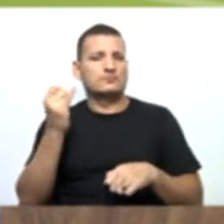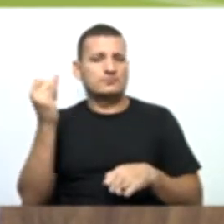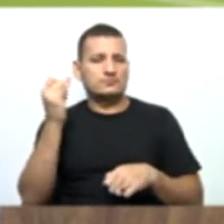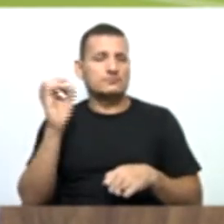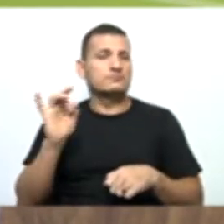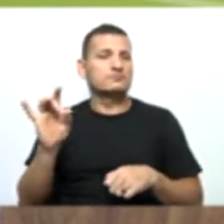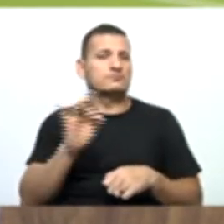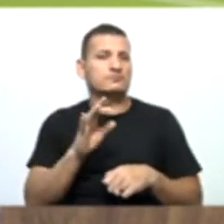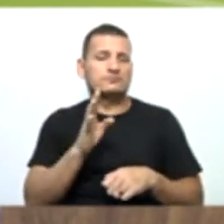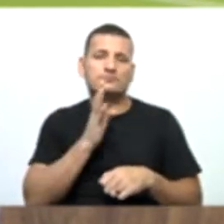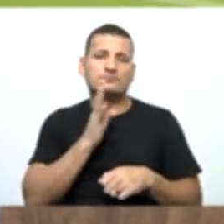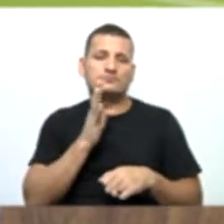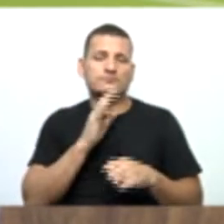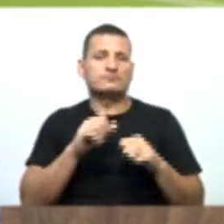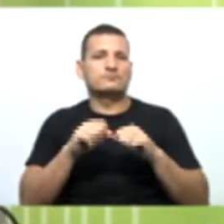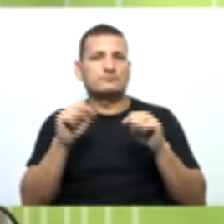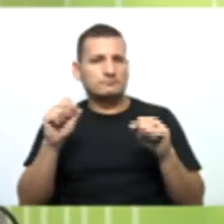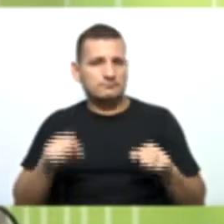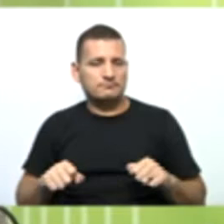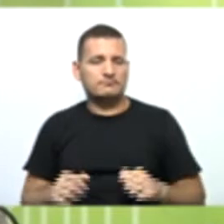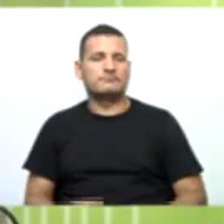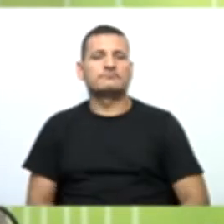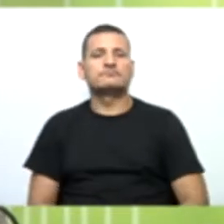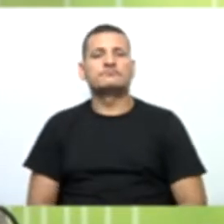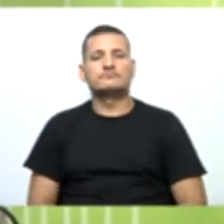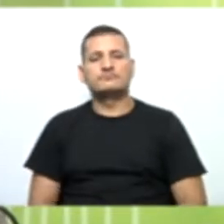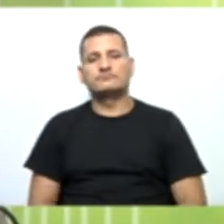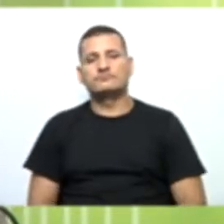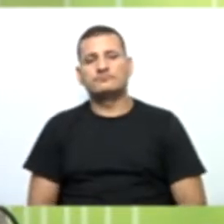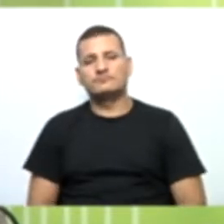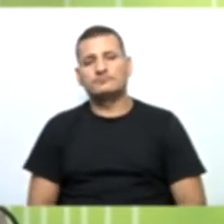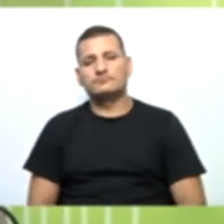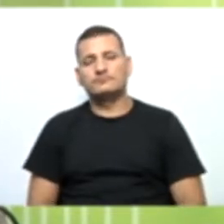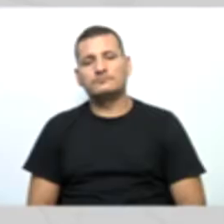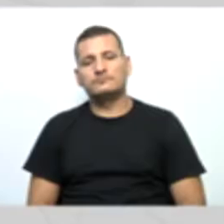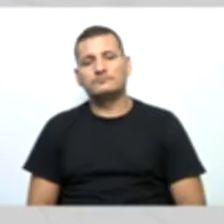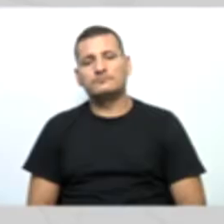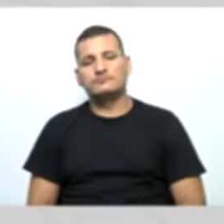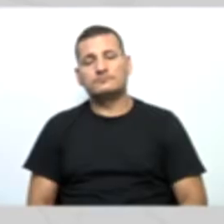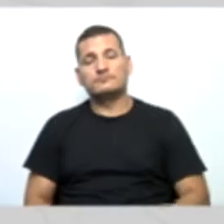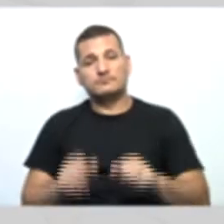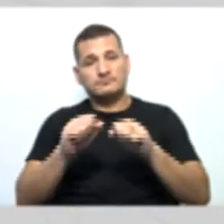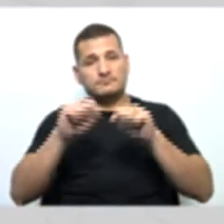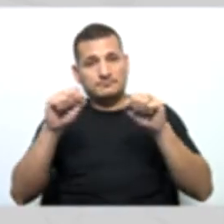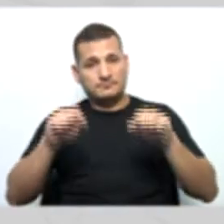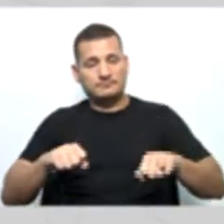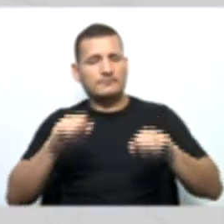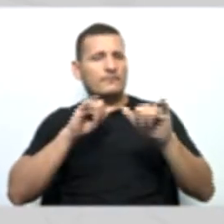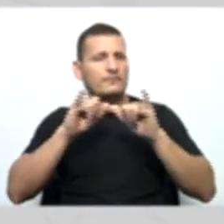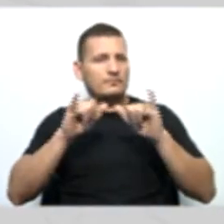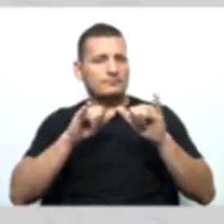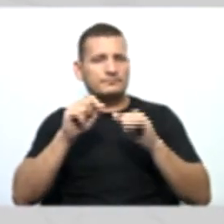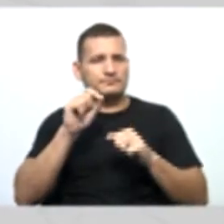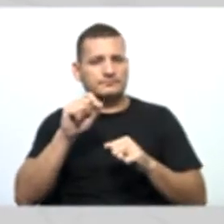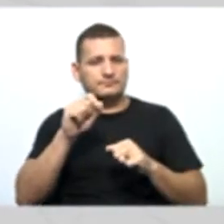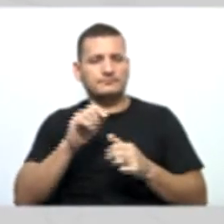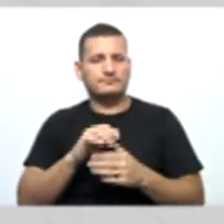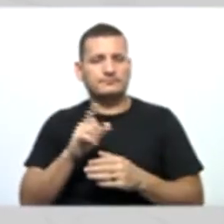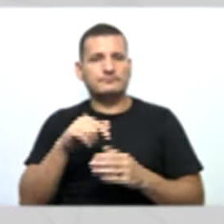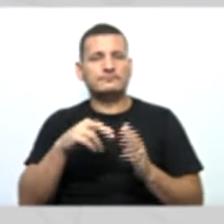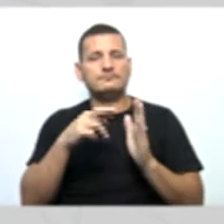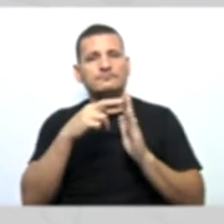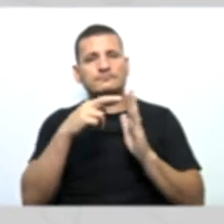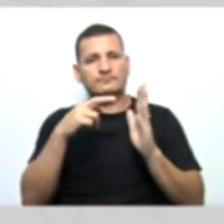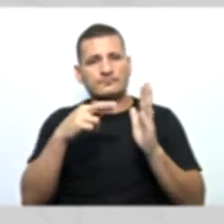vá conhecer o sistema. Então, é isso aí. Então, voltando aqui, sistema de informação é o quê? São regras